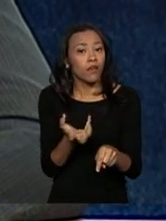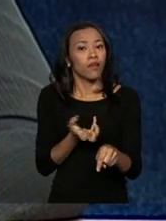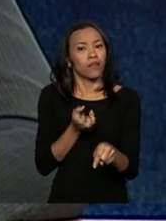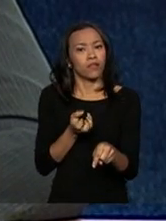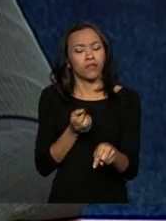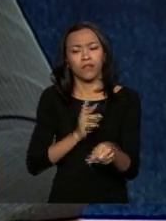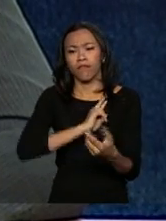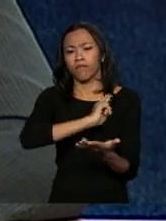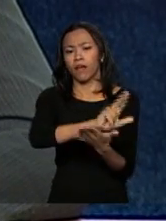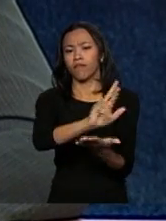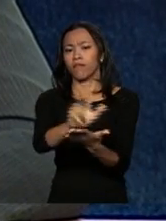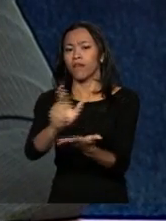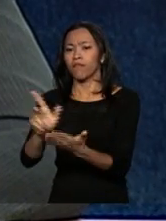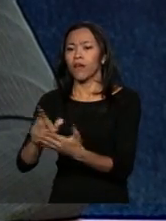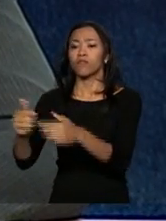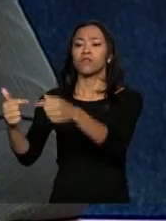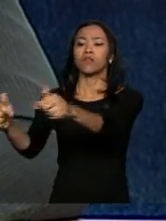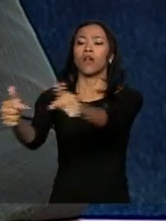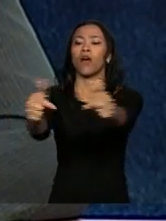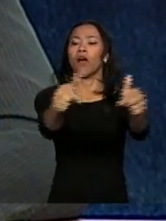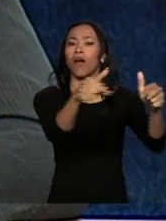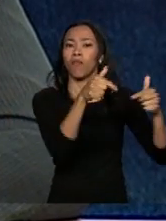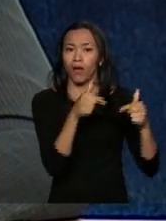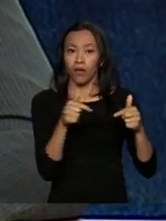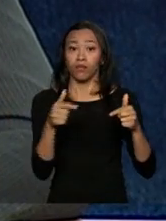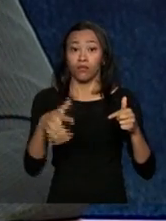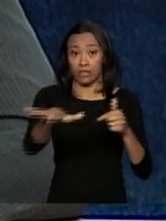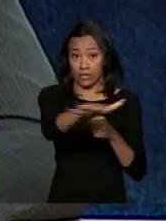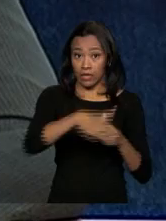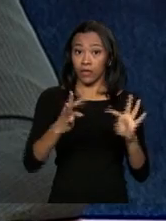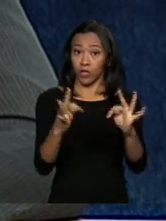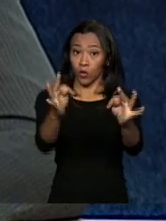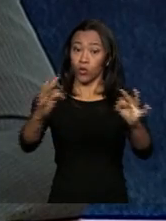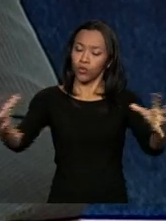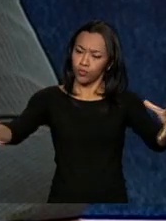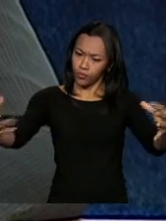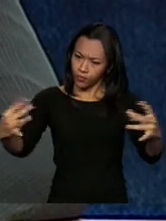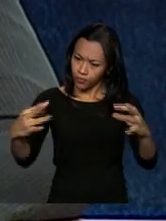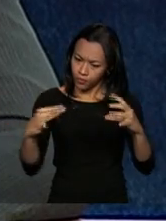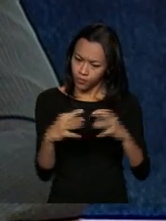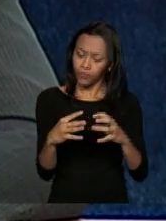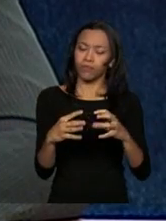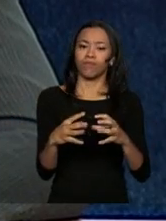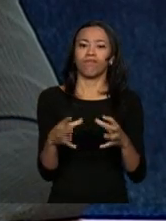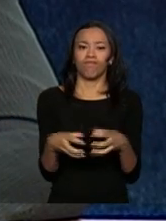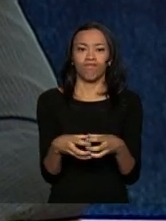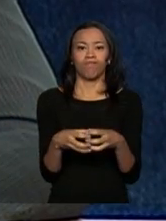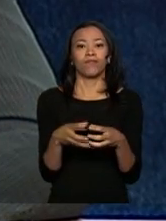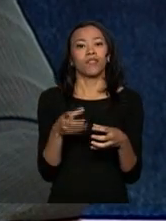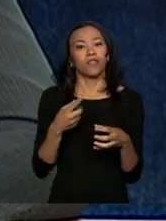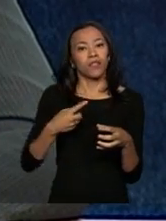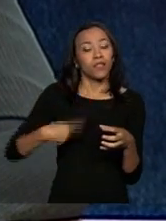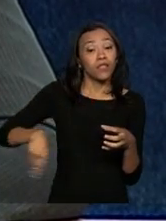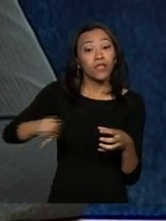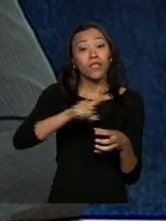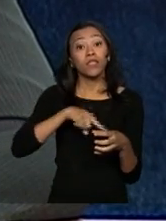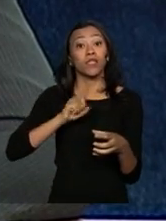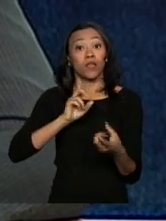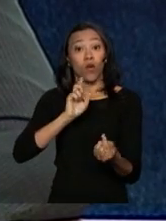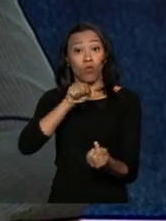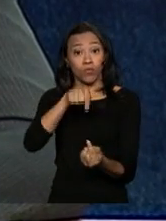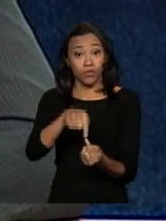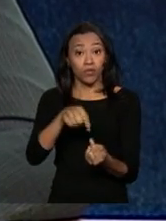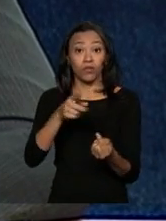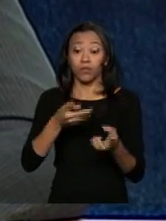reunir todos os esforços ao nosso dispor para nos inserir cada vez mais em um mundo onde a convergência digital é